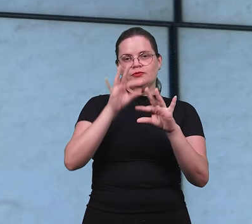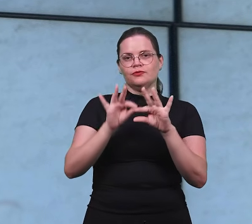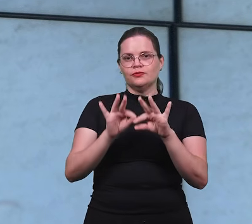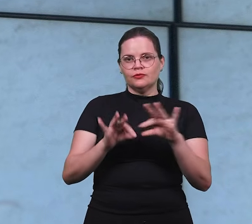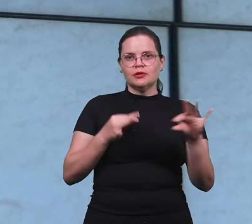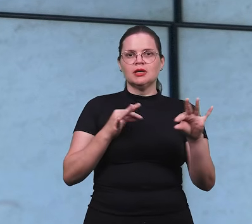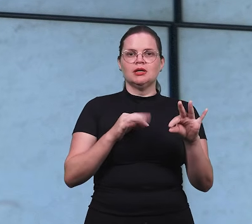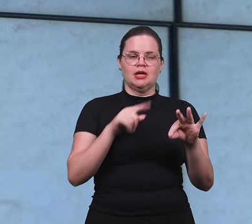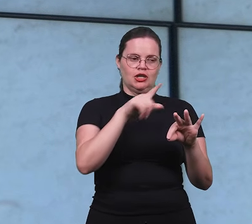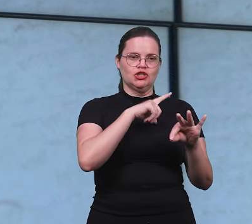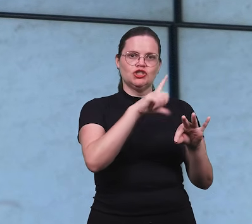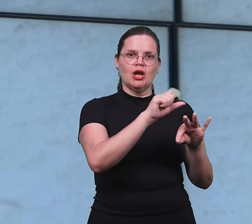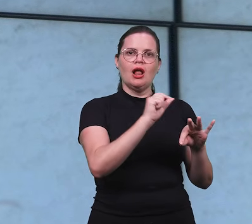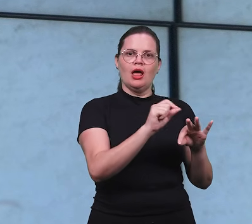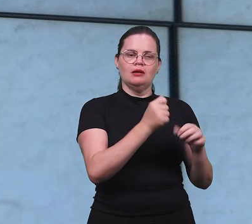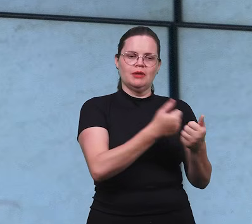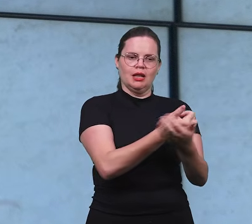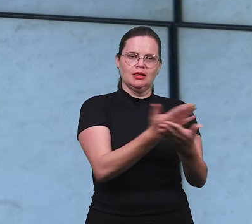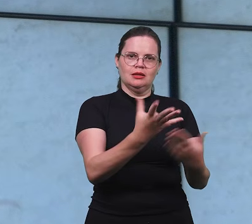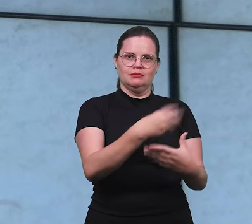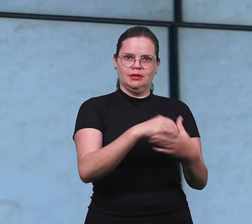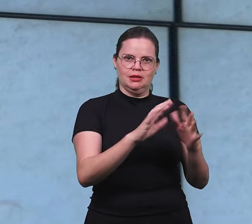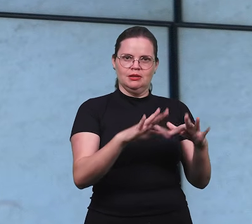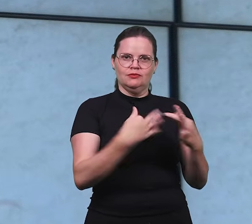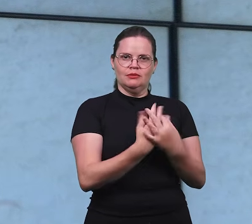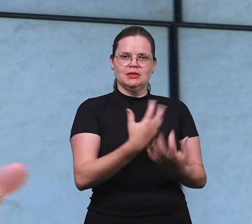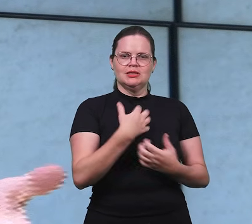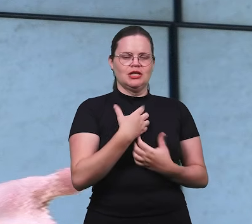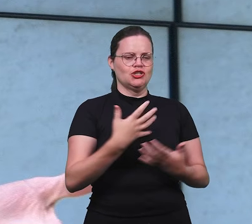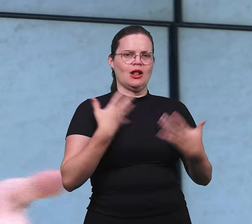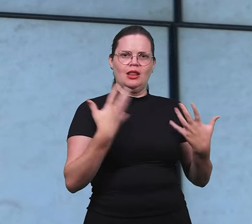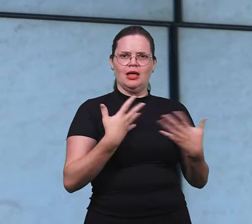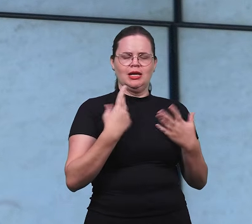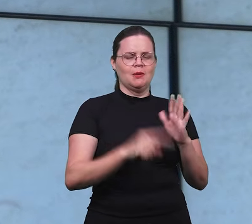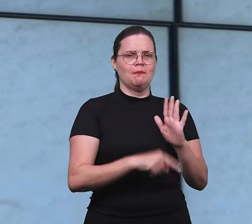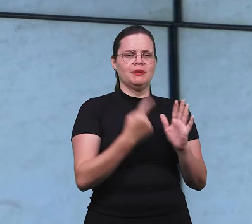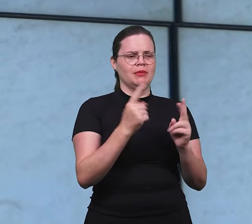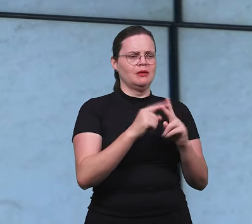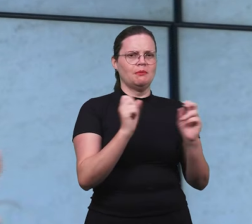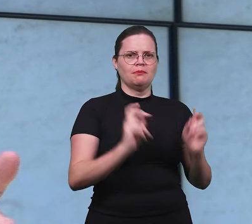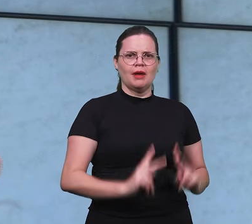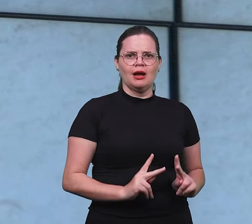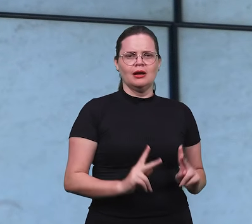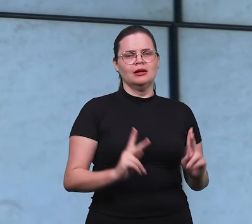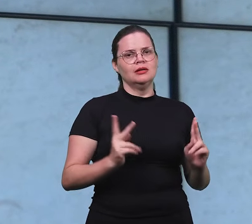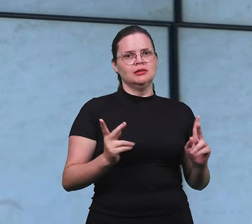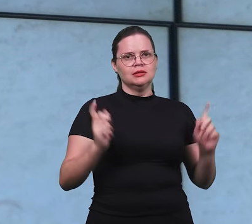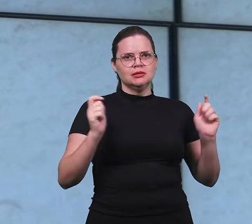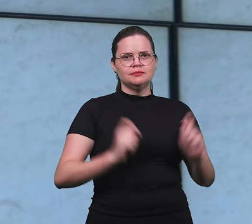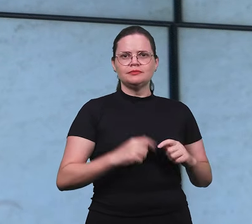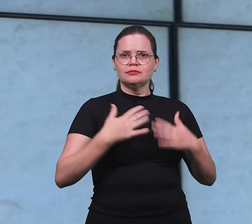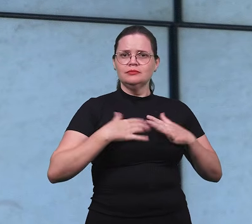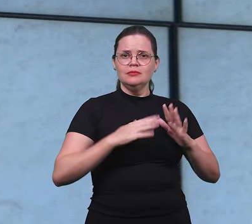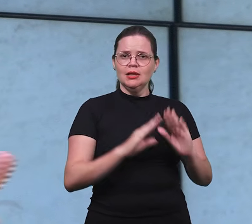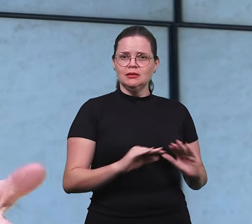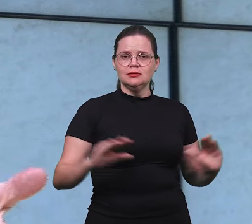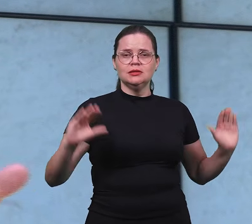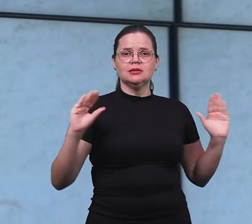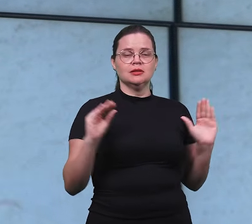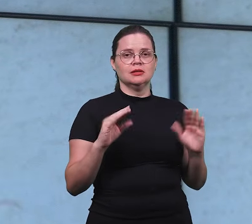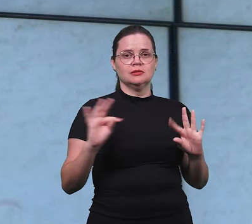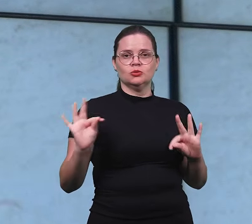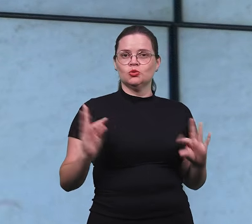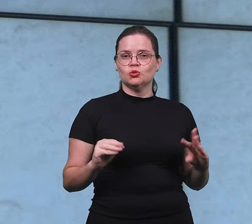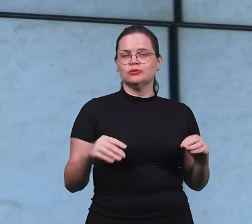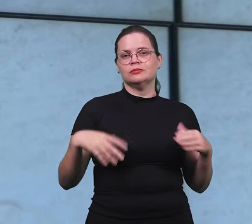produzia para o lar, né? As famílias. Alegria, a primeira coisa, alegria, paz, né?